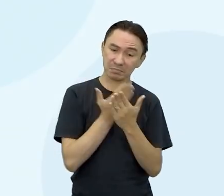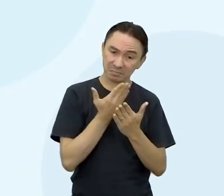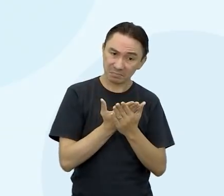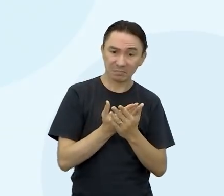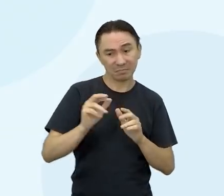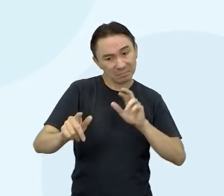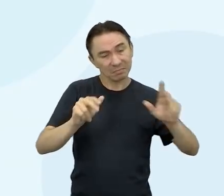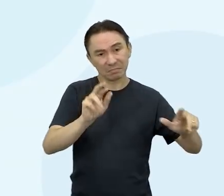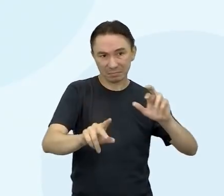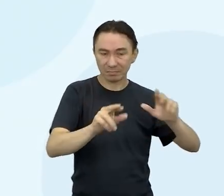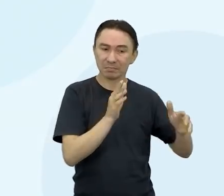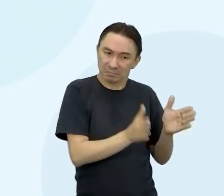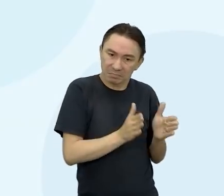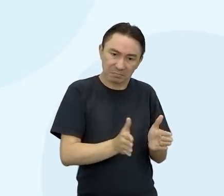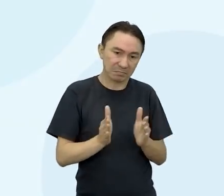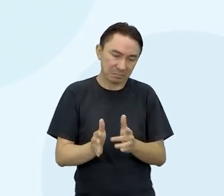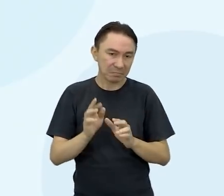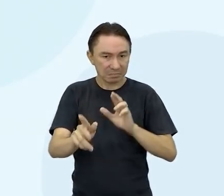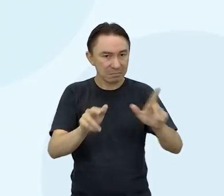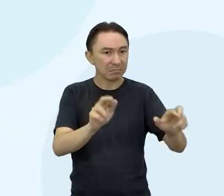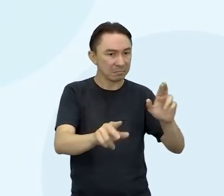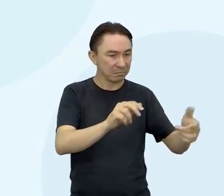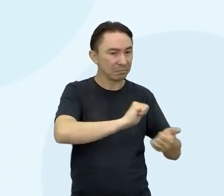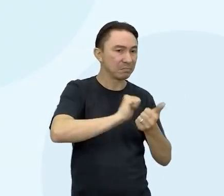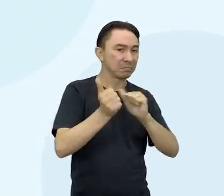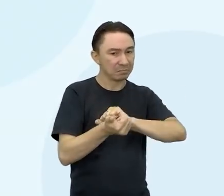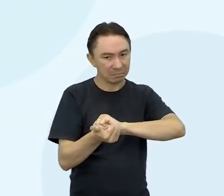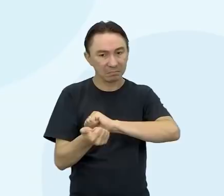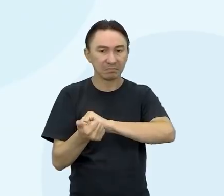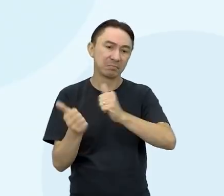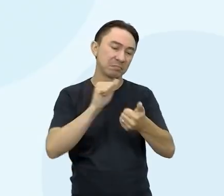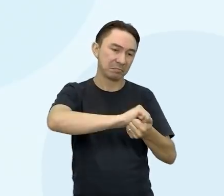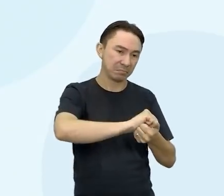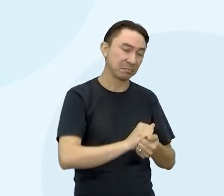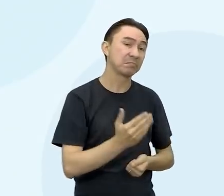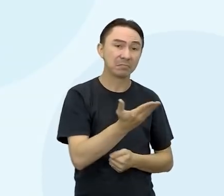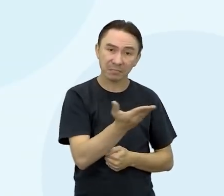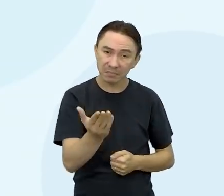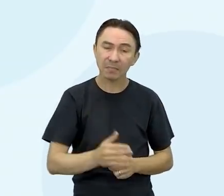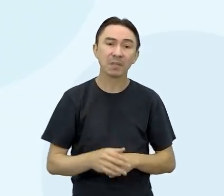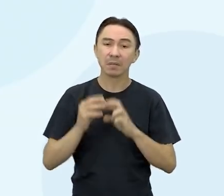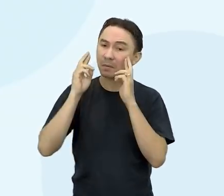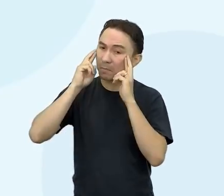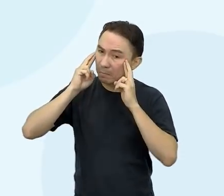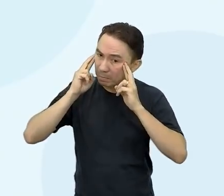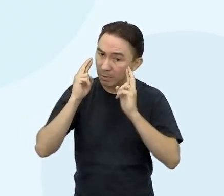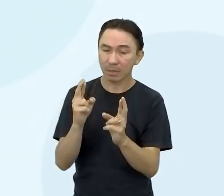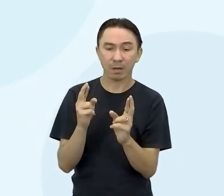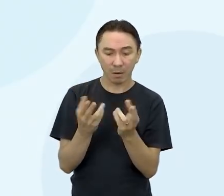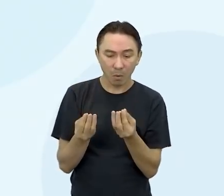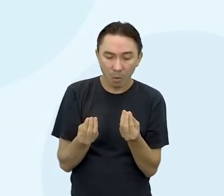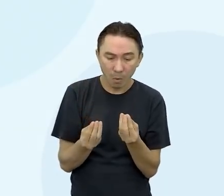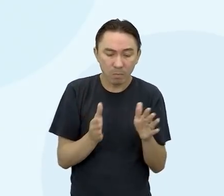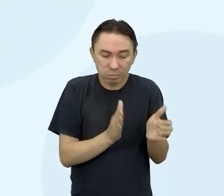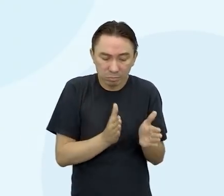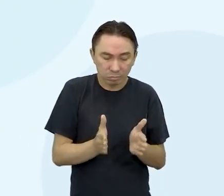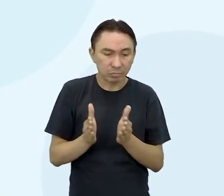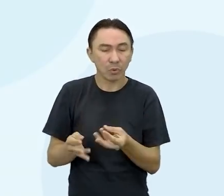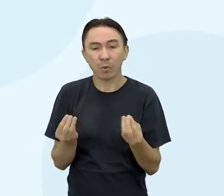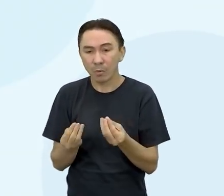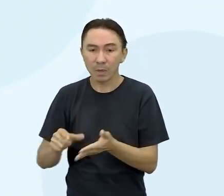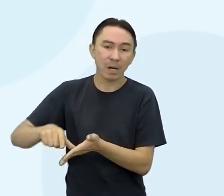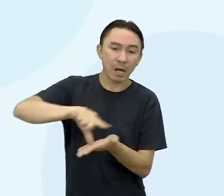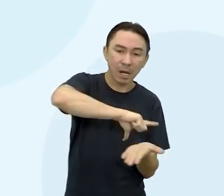de recuperação. Então, vocês vão respeitar essa forma de organização, conversar, que foi conversado no planejamento, que estão